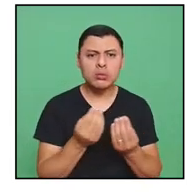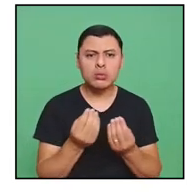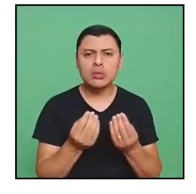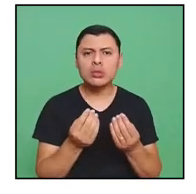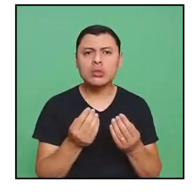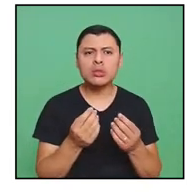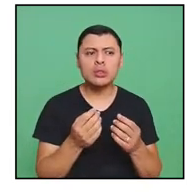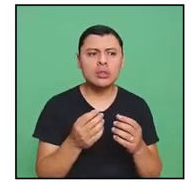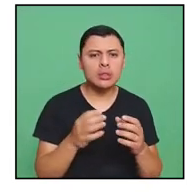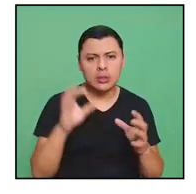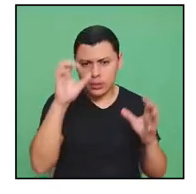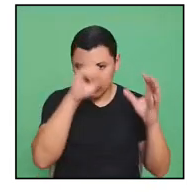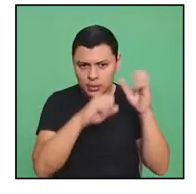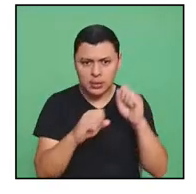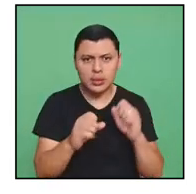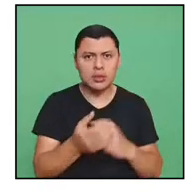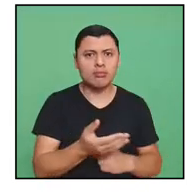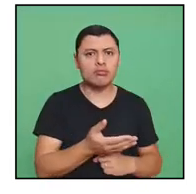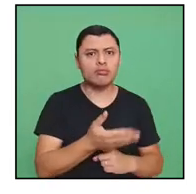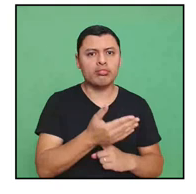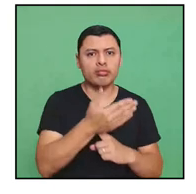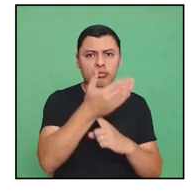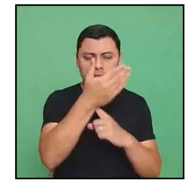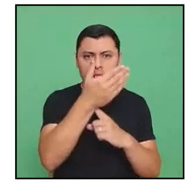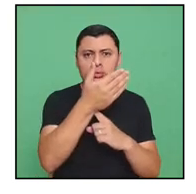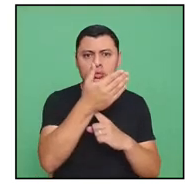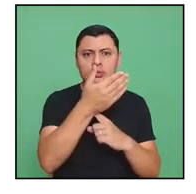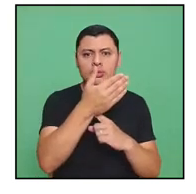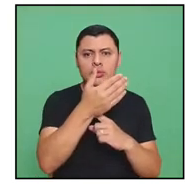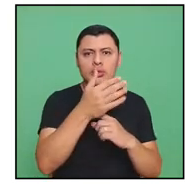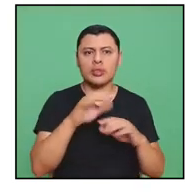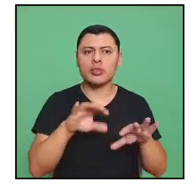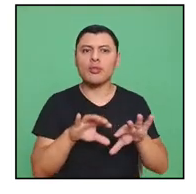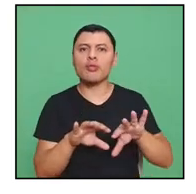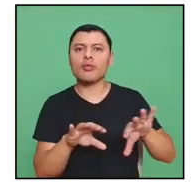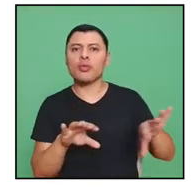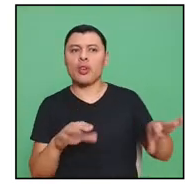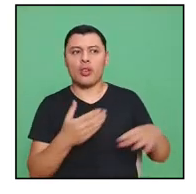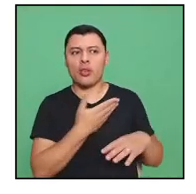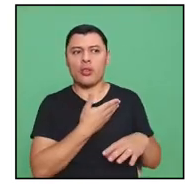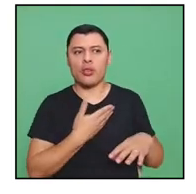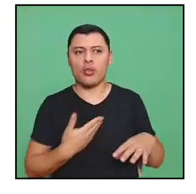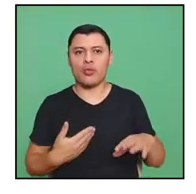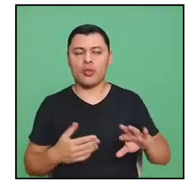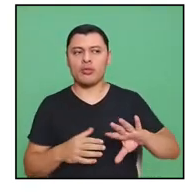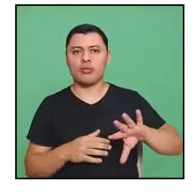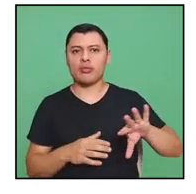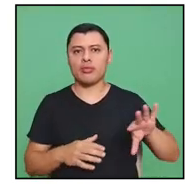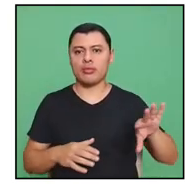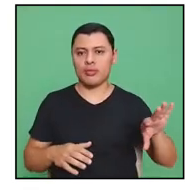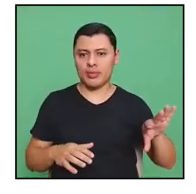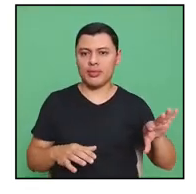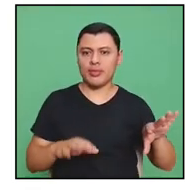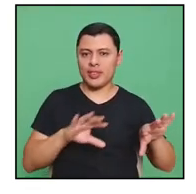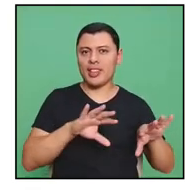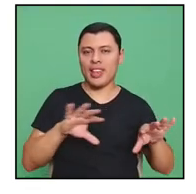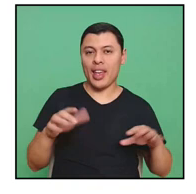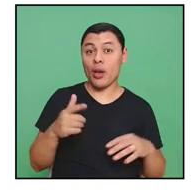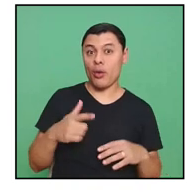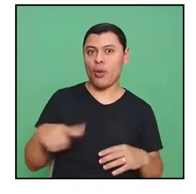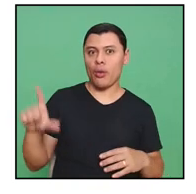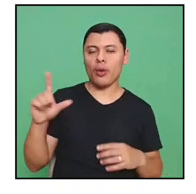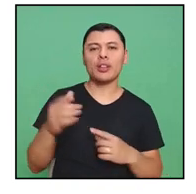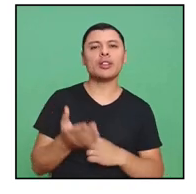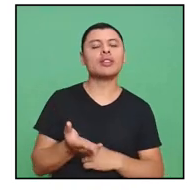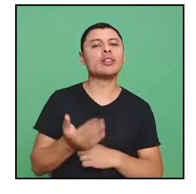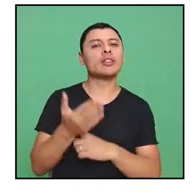com essas tecnologias descentralizadas que têm sido chamadas de Distributed Ledger Technologies